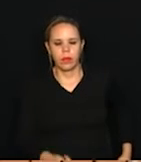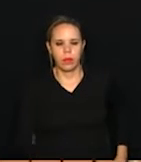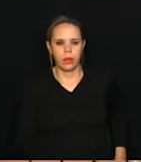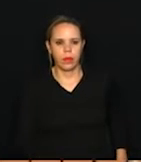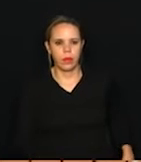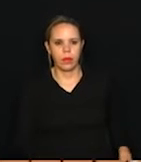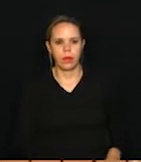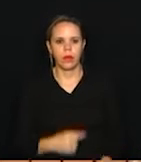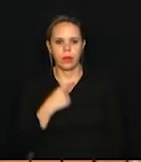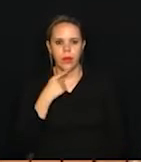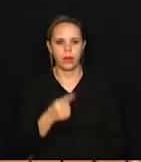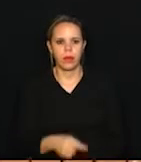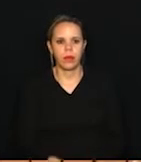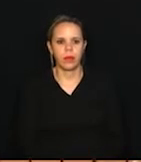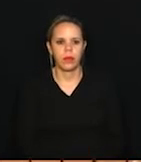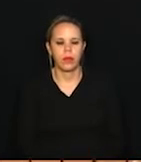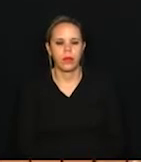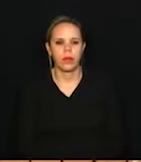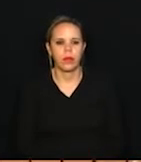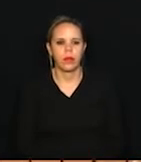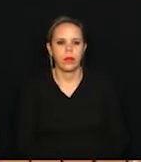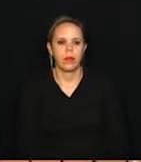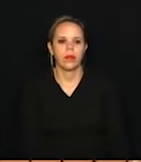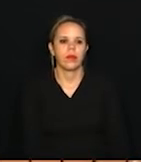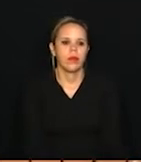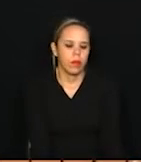faça também as suas considerações e seus questionamentos.